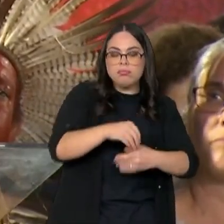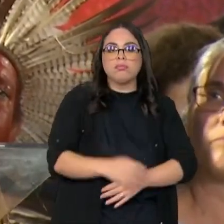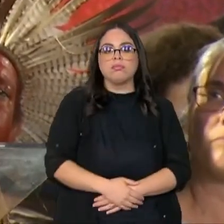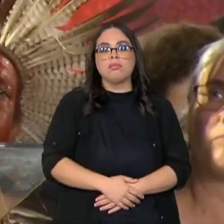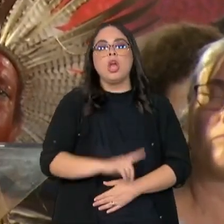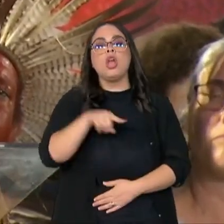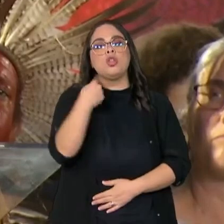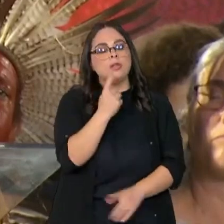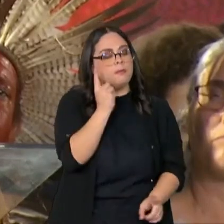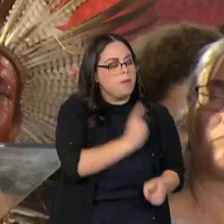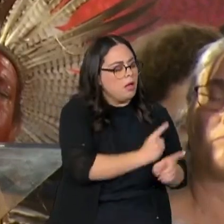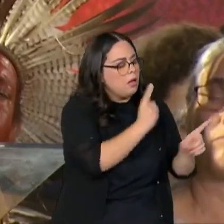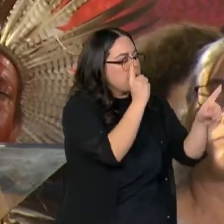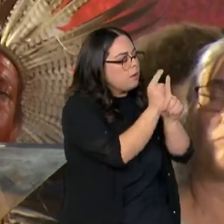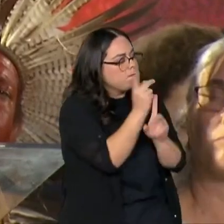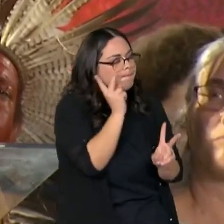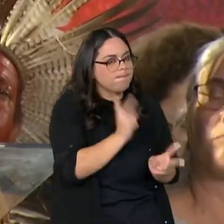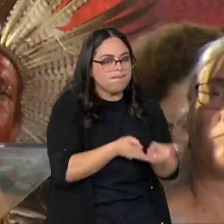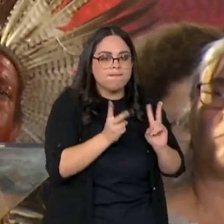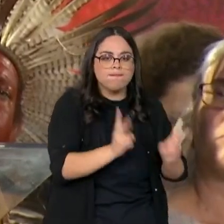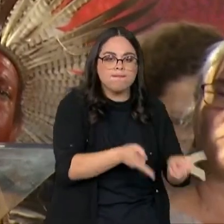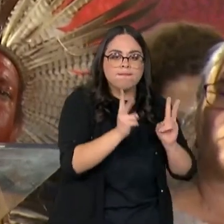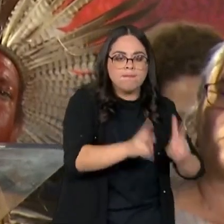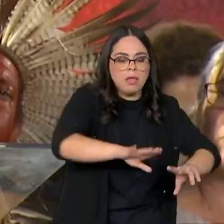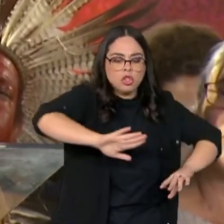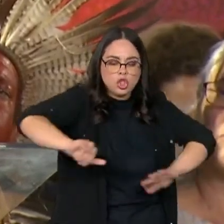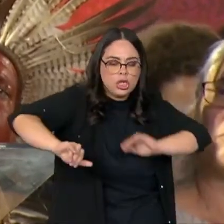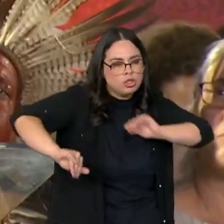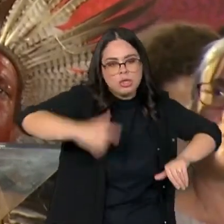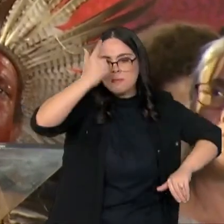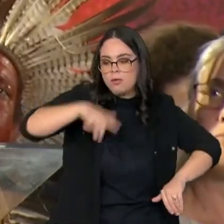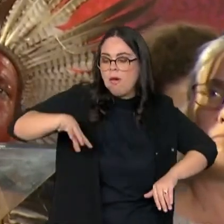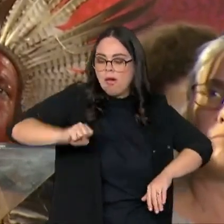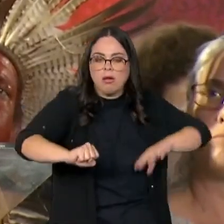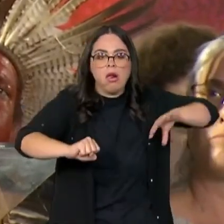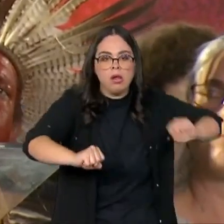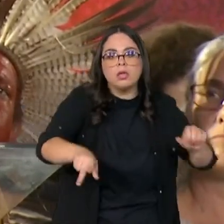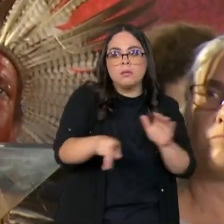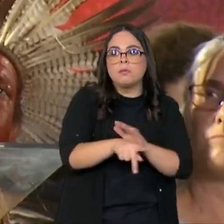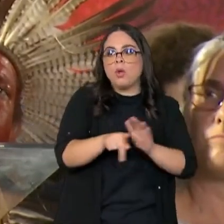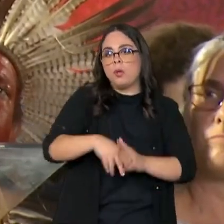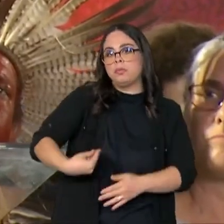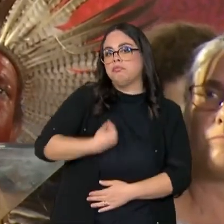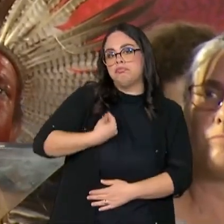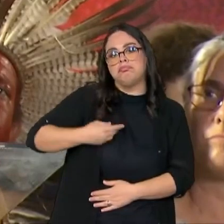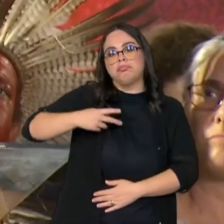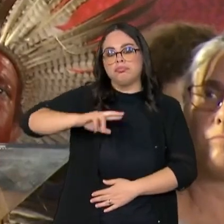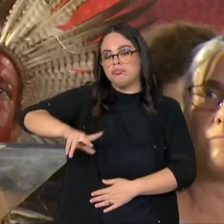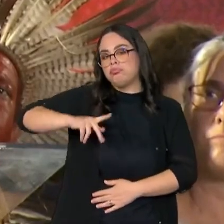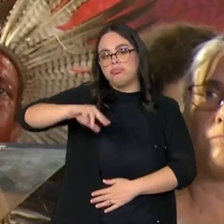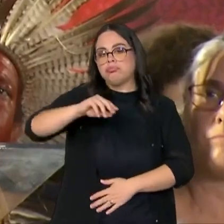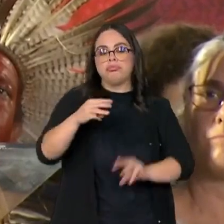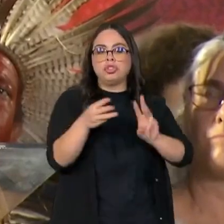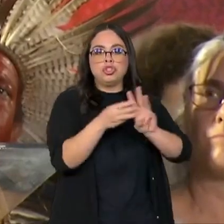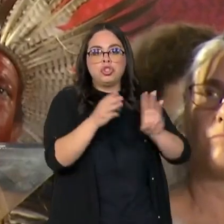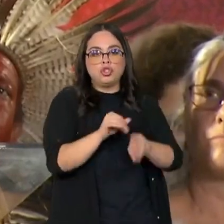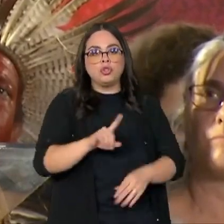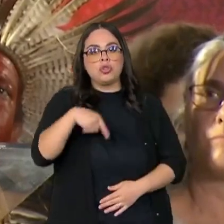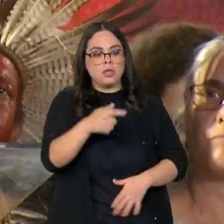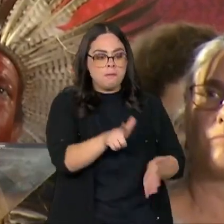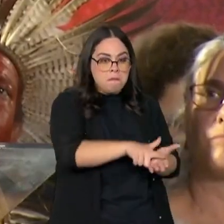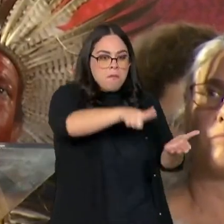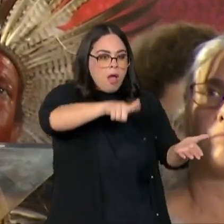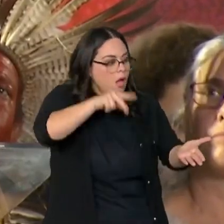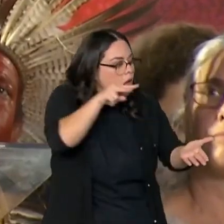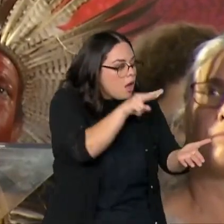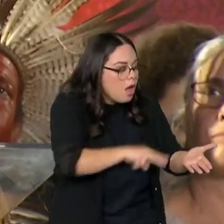Fizemos e continuamos a fazer a desintrusão de territórios ocupados por não indígenas. Homologamos nova terra